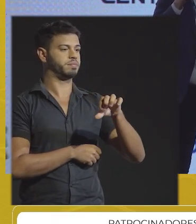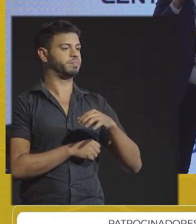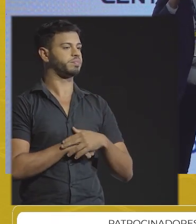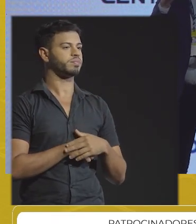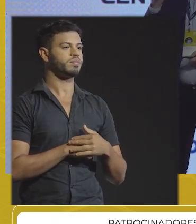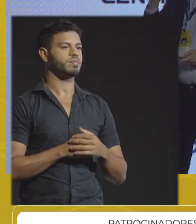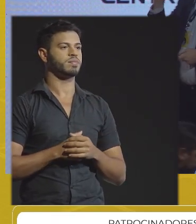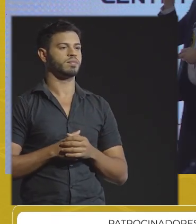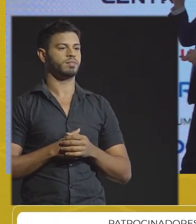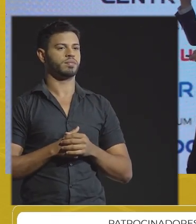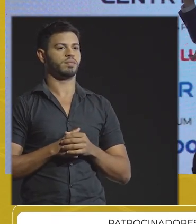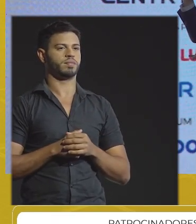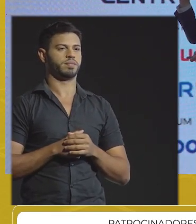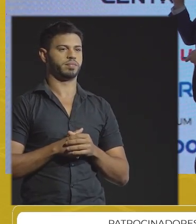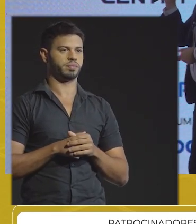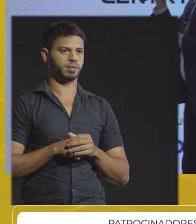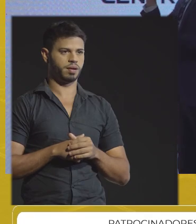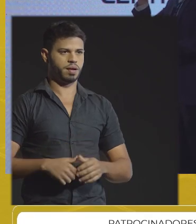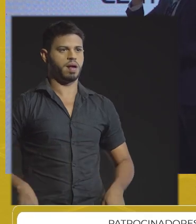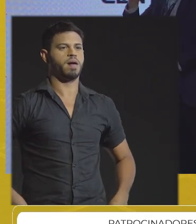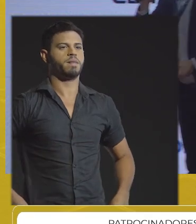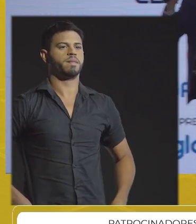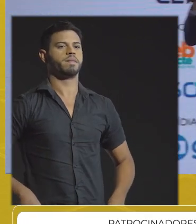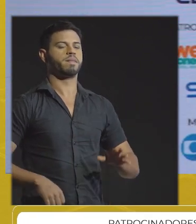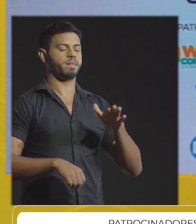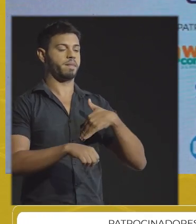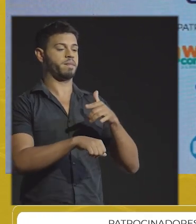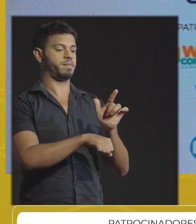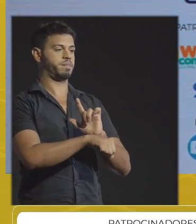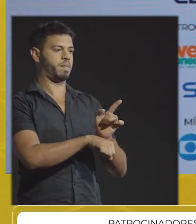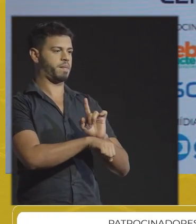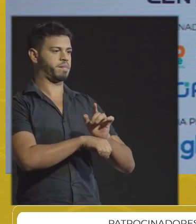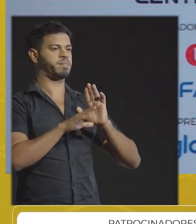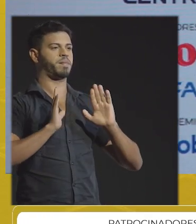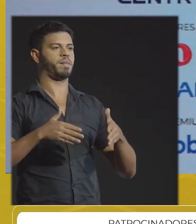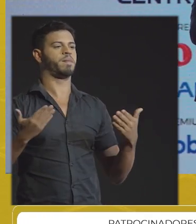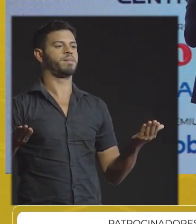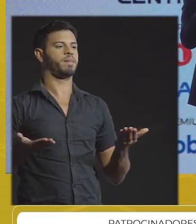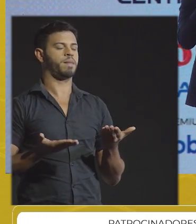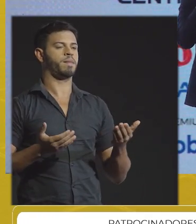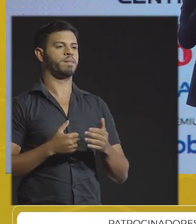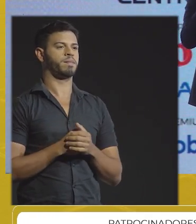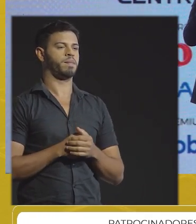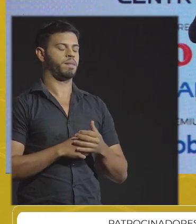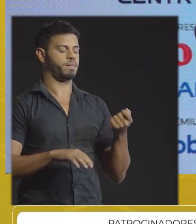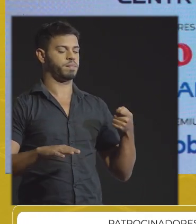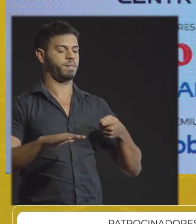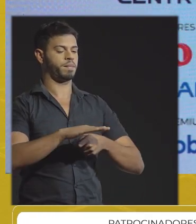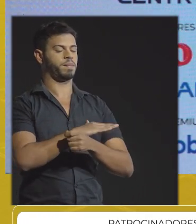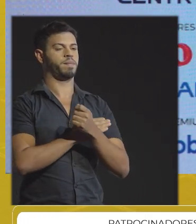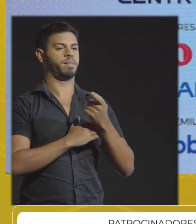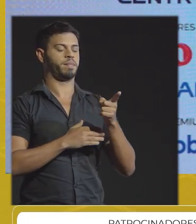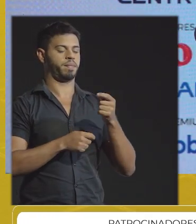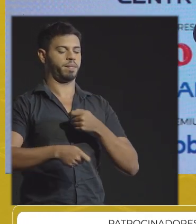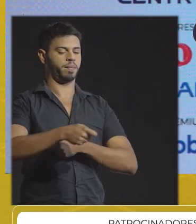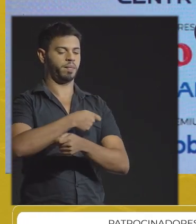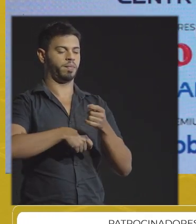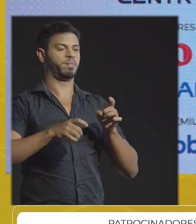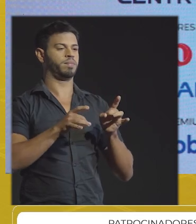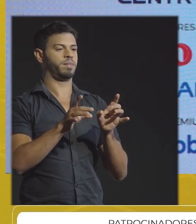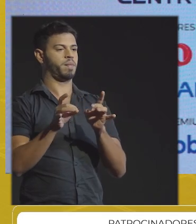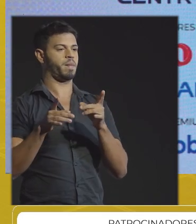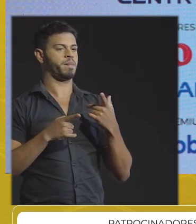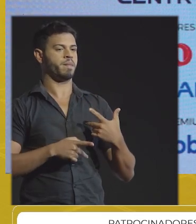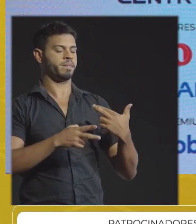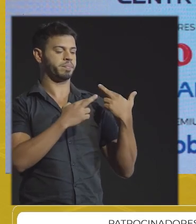da operação já fui gerente de Engenharia e hoje ocupo uma posição mais comercial né sendo